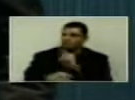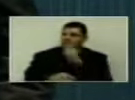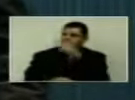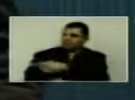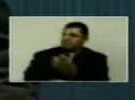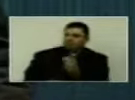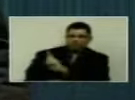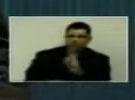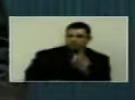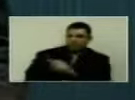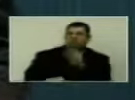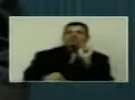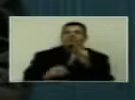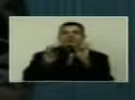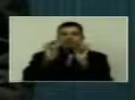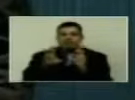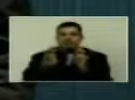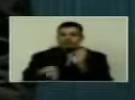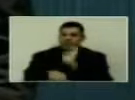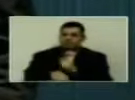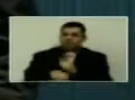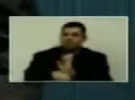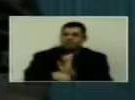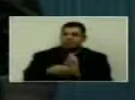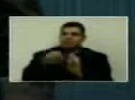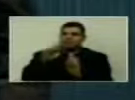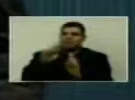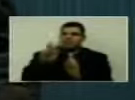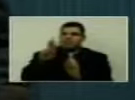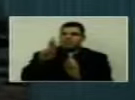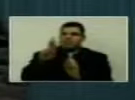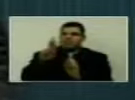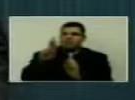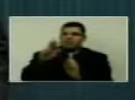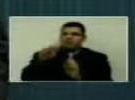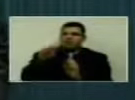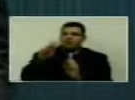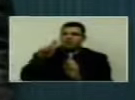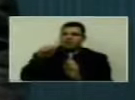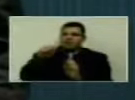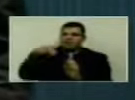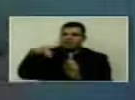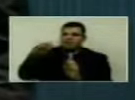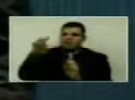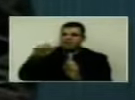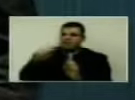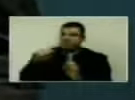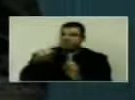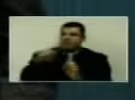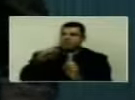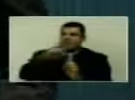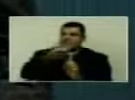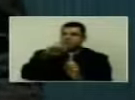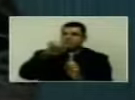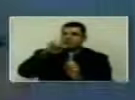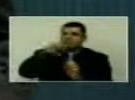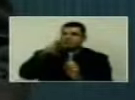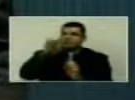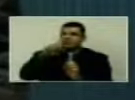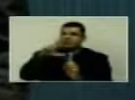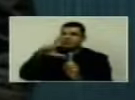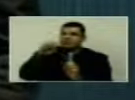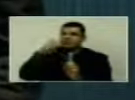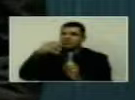eles. Quem vai vender para o estado é a Arga Norte. Quem vai vender para o estado é o senhor Zé Lopes,